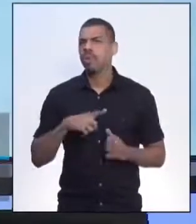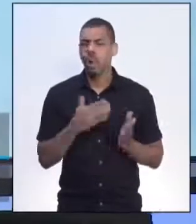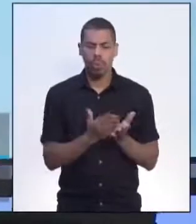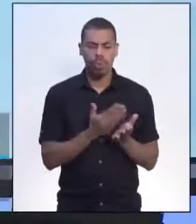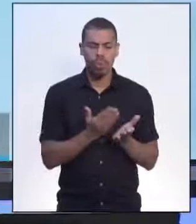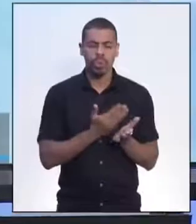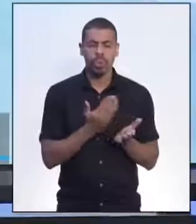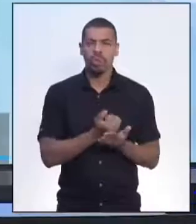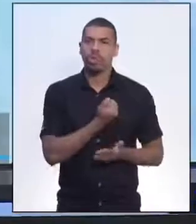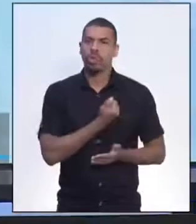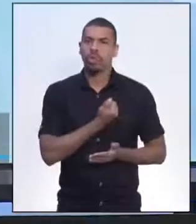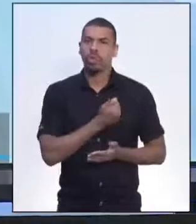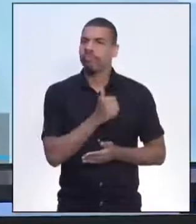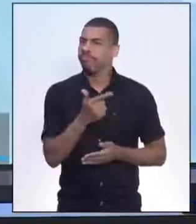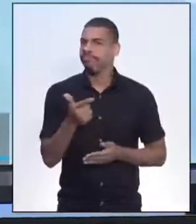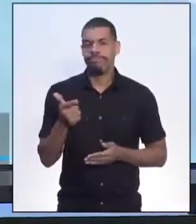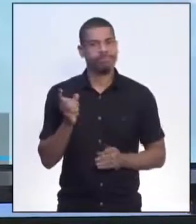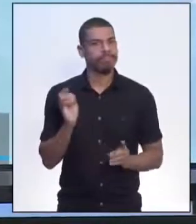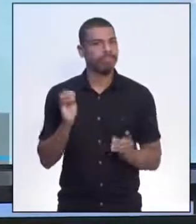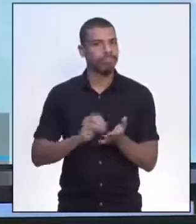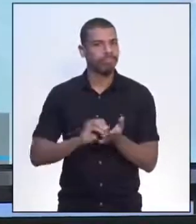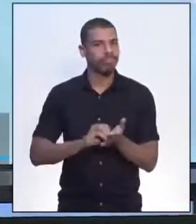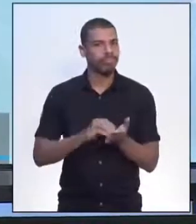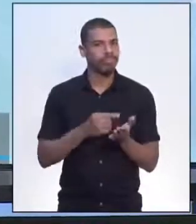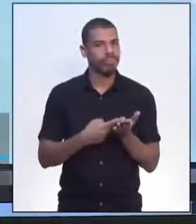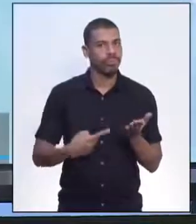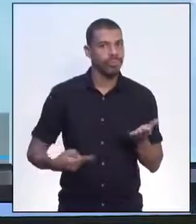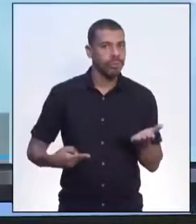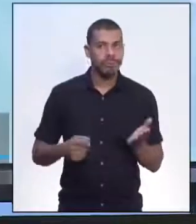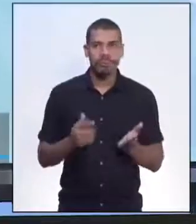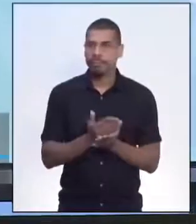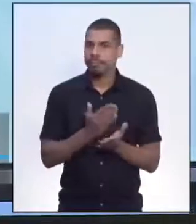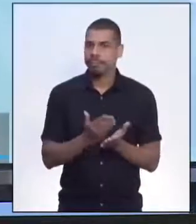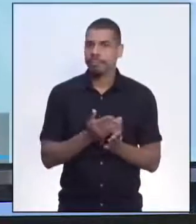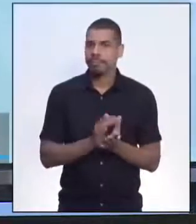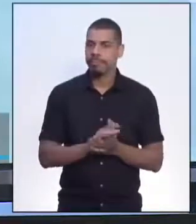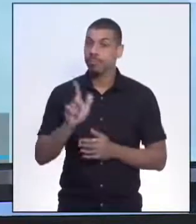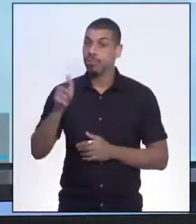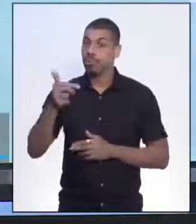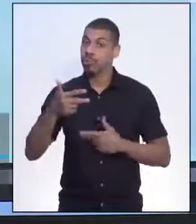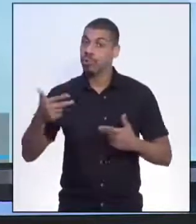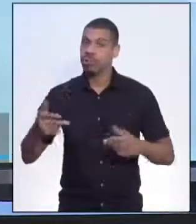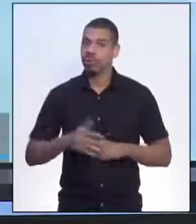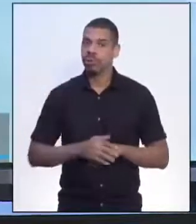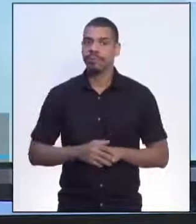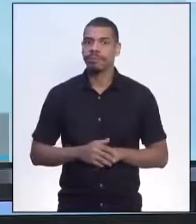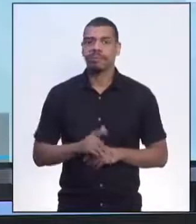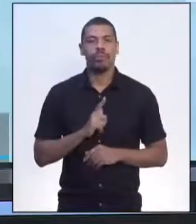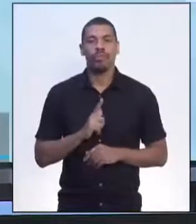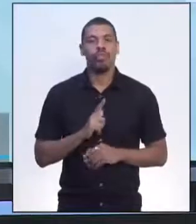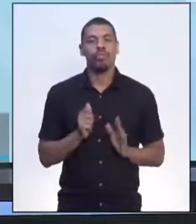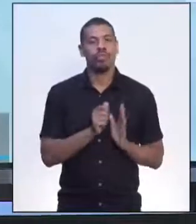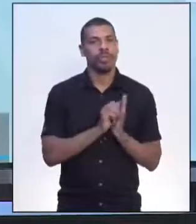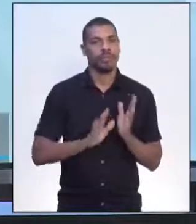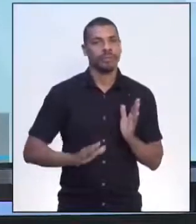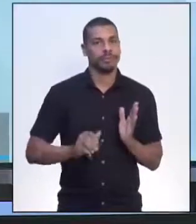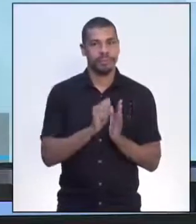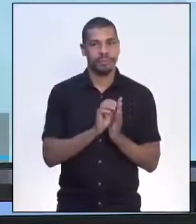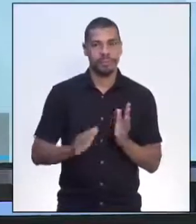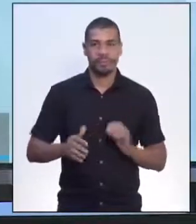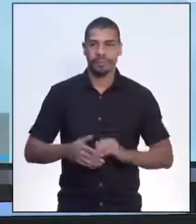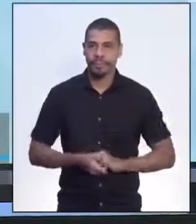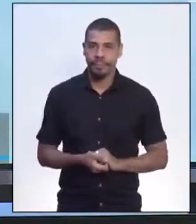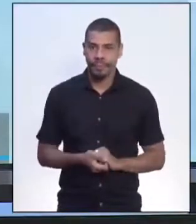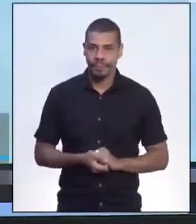Esse aqui não está, esse exercício não está no caderno do aluno, tá? Eu trouxe aí para vocês, porque no caderno do aluno não tinha exercício